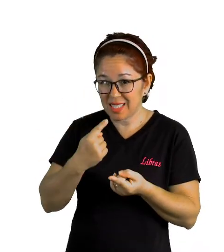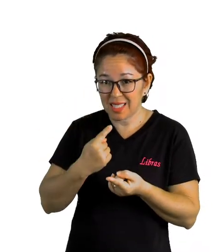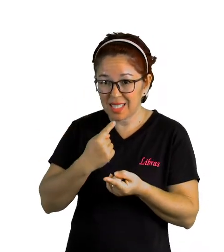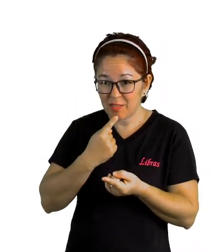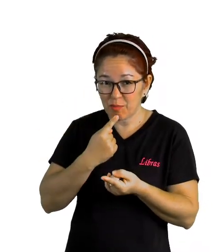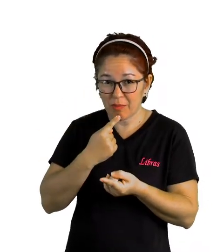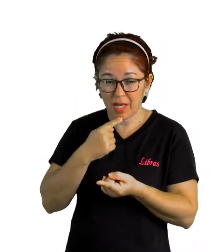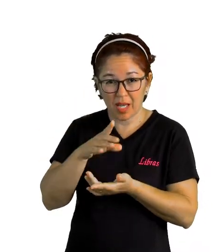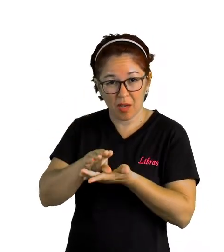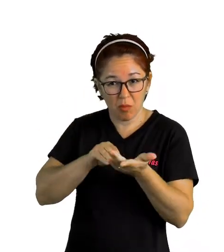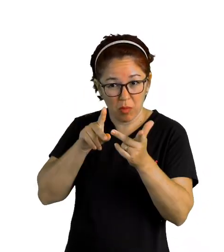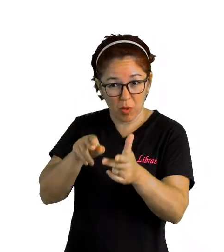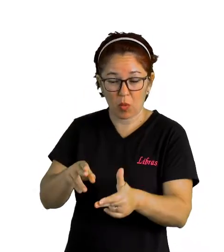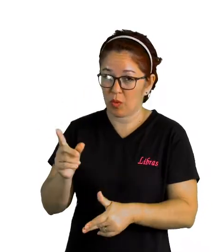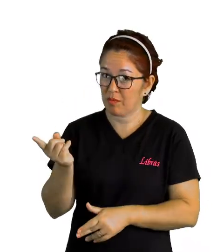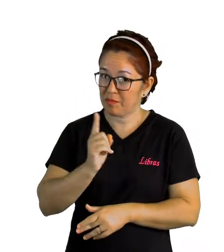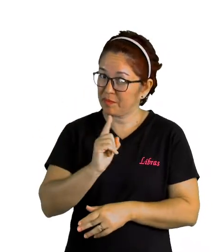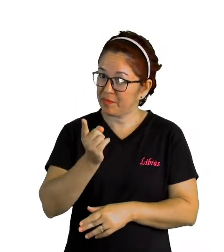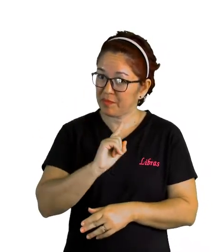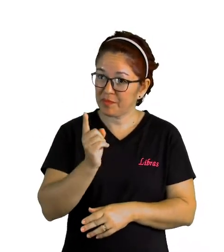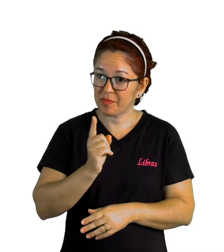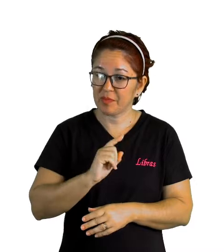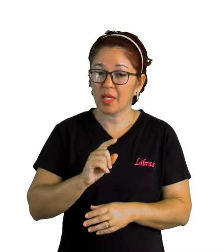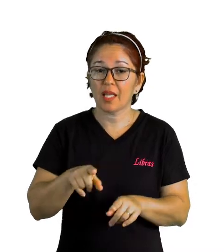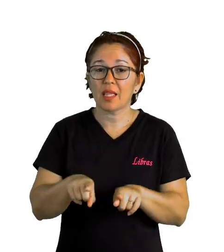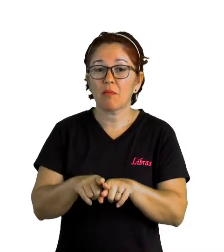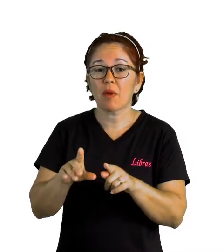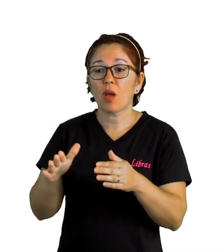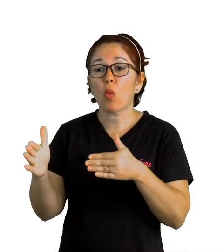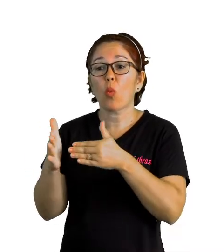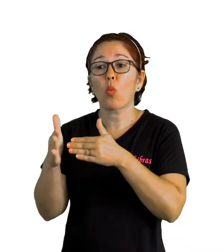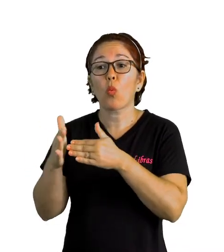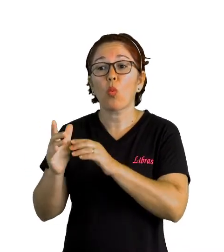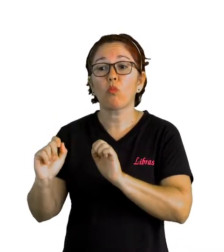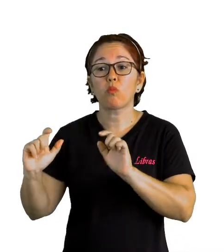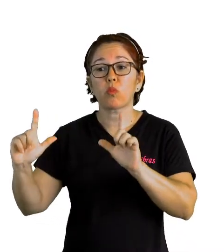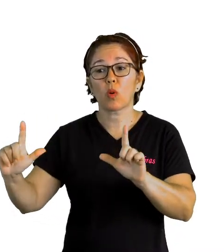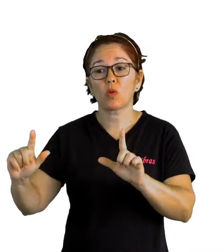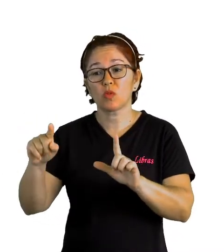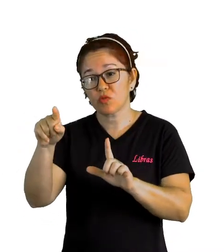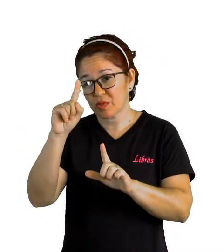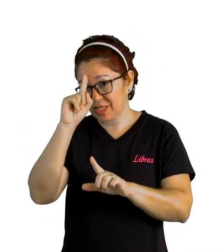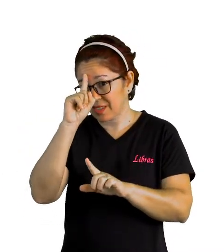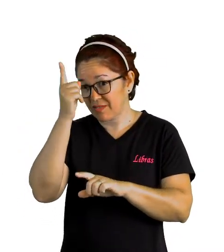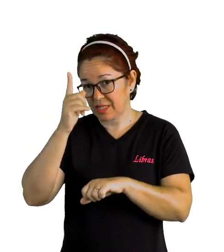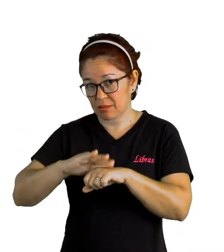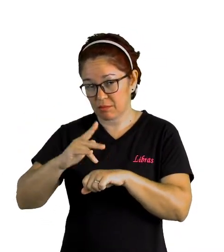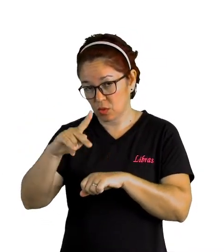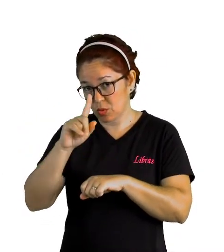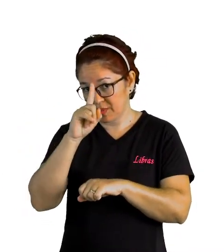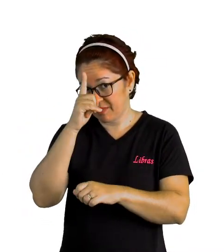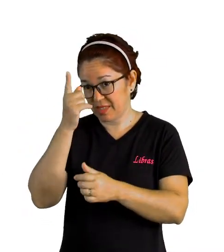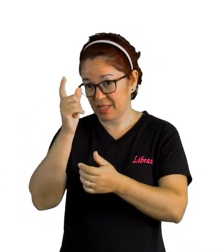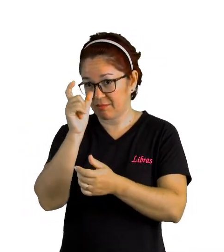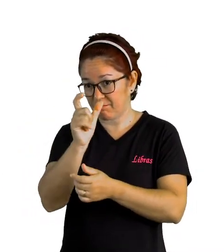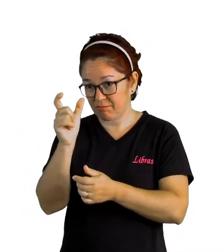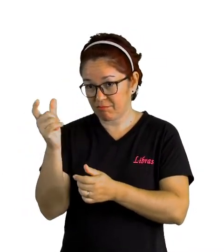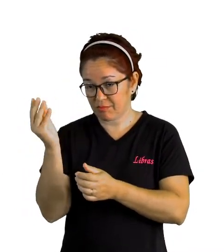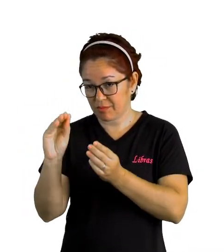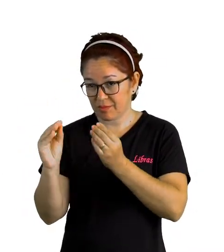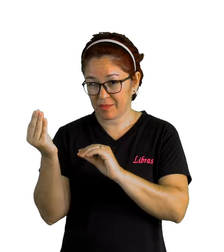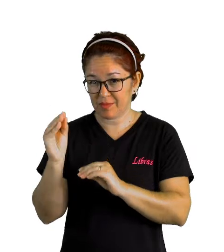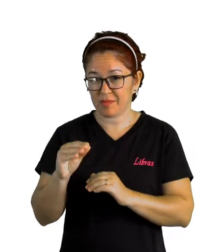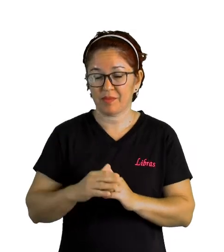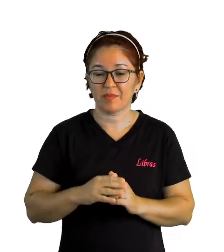falas para retratar o último quadrinho. Então, continuam vendo aí na tela. Vai aparecer